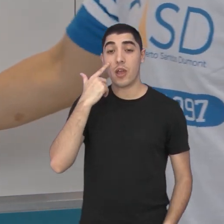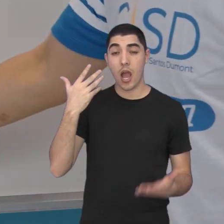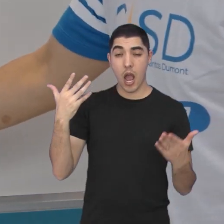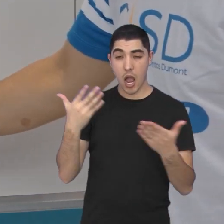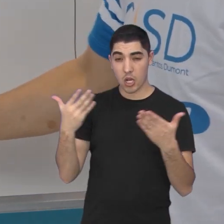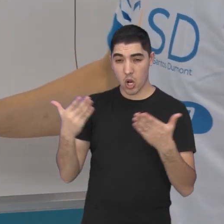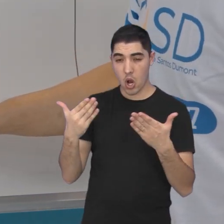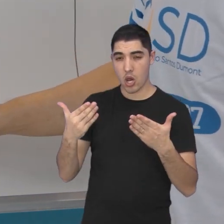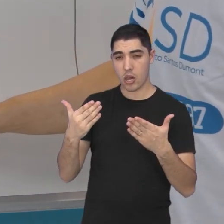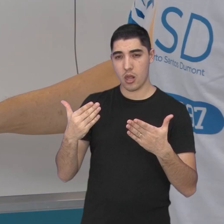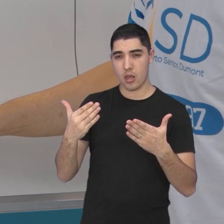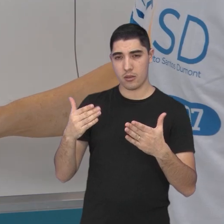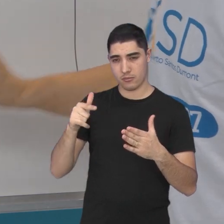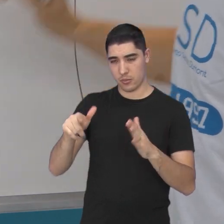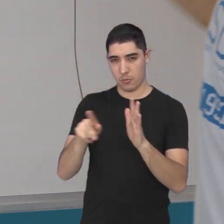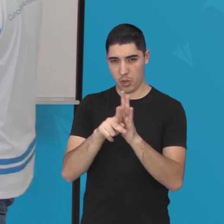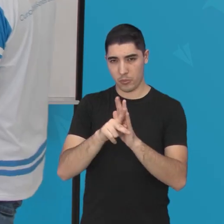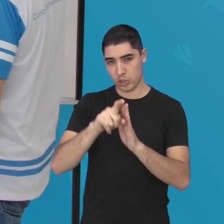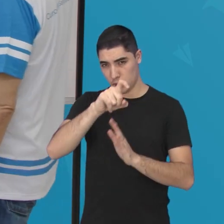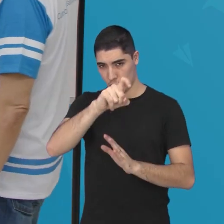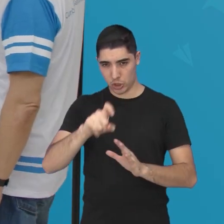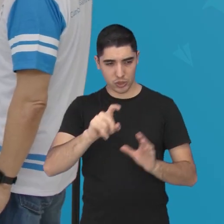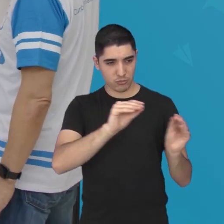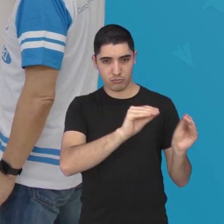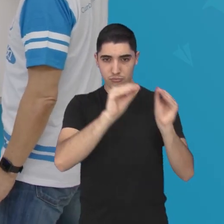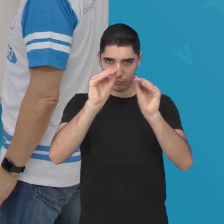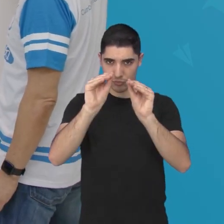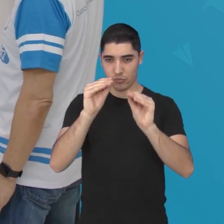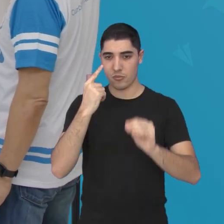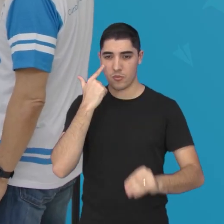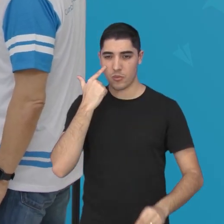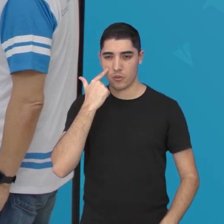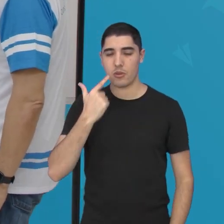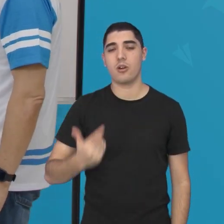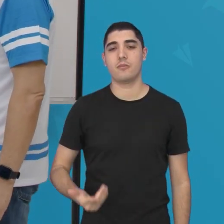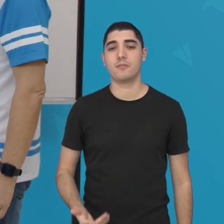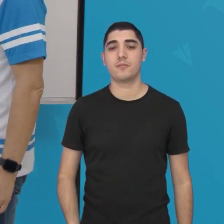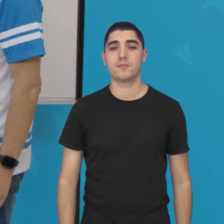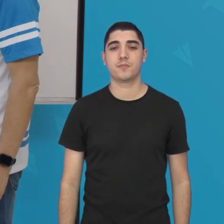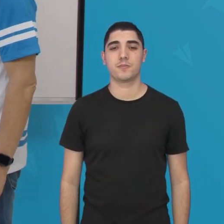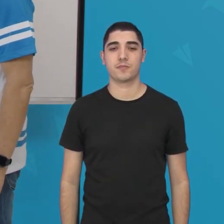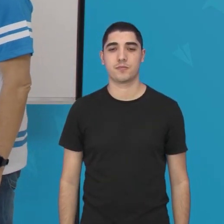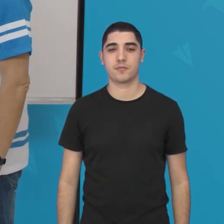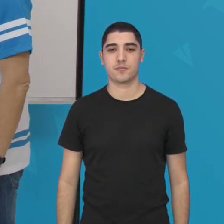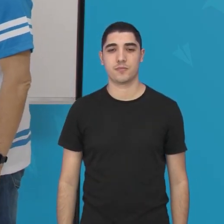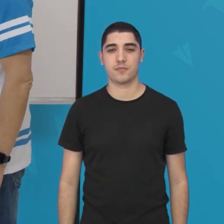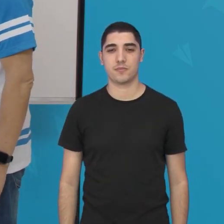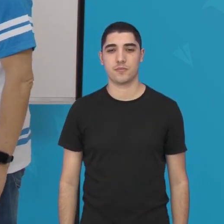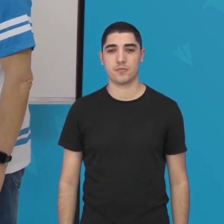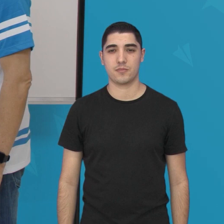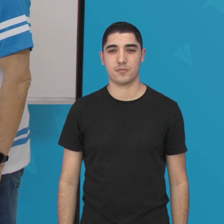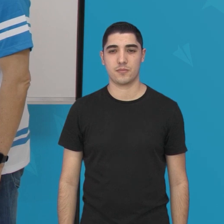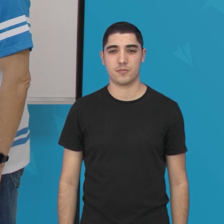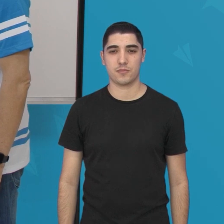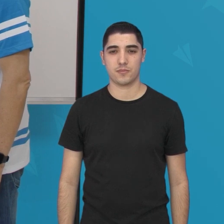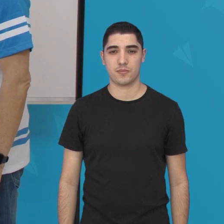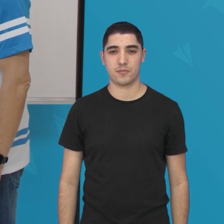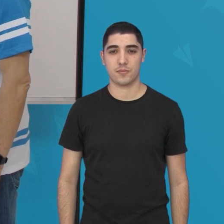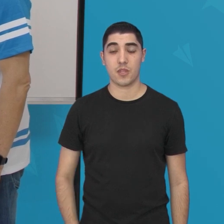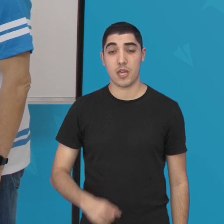Vamos somar essas parcelas aqui que tem o x aqui, nessa parte aqui. Então fica